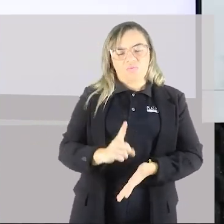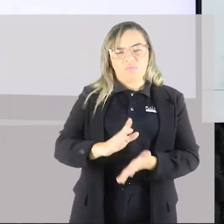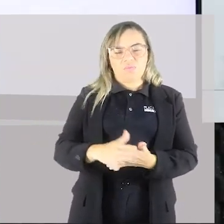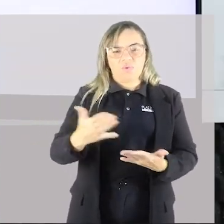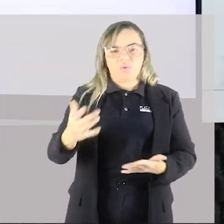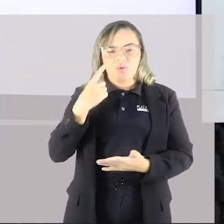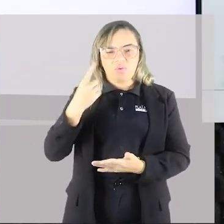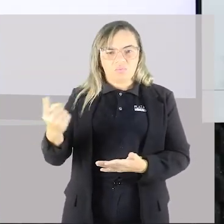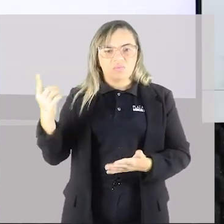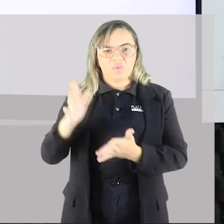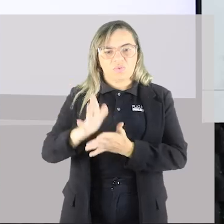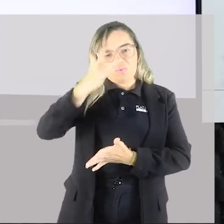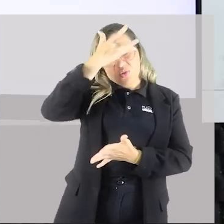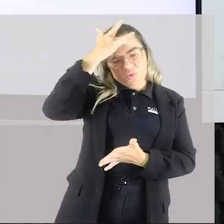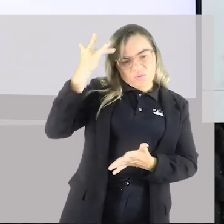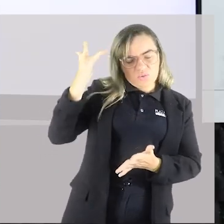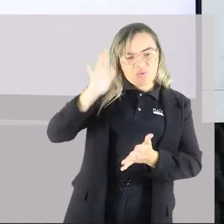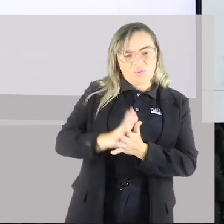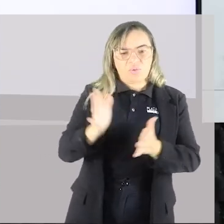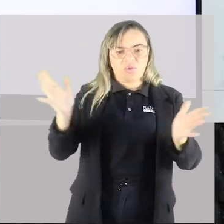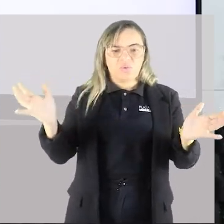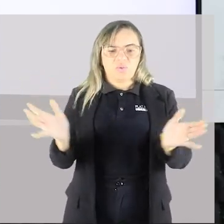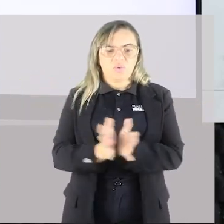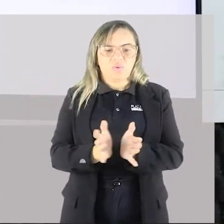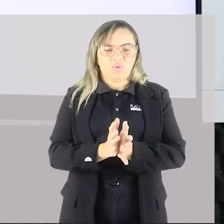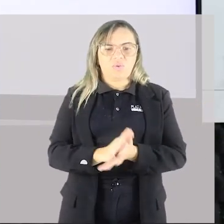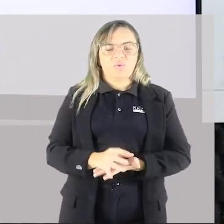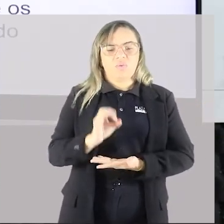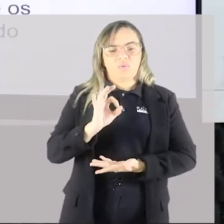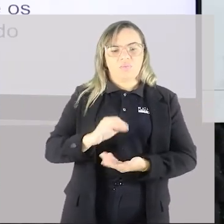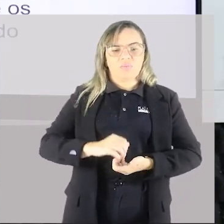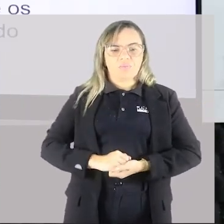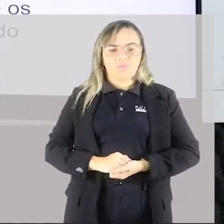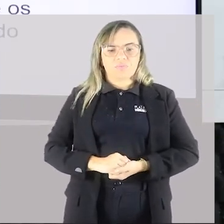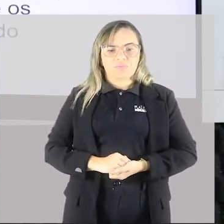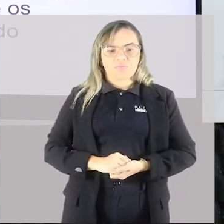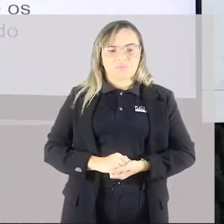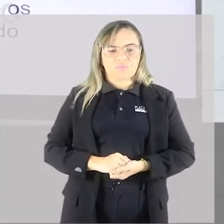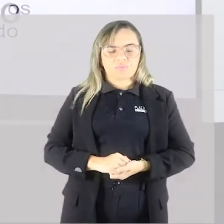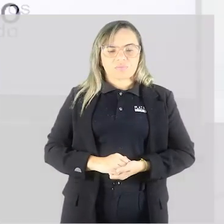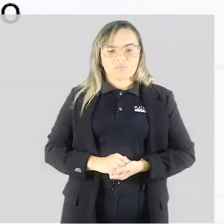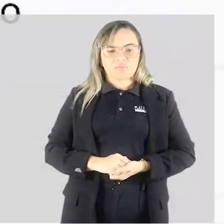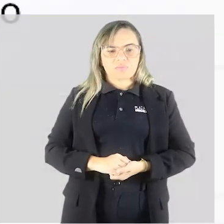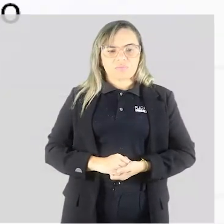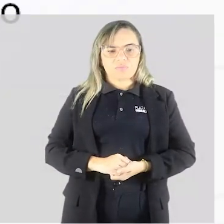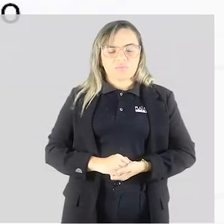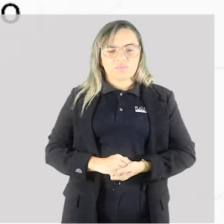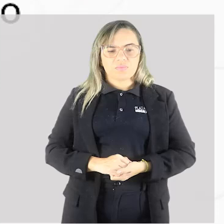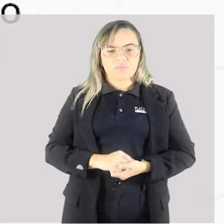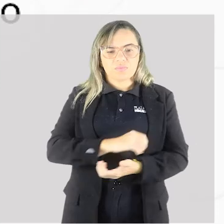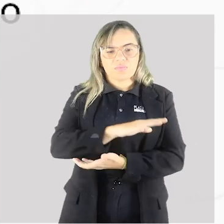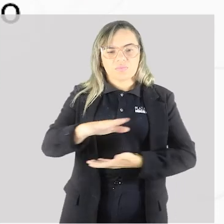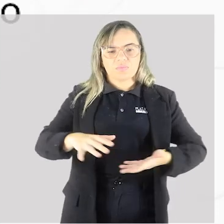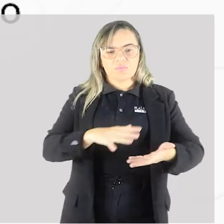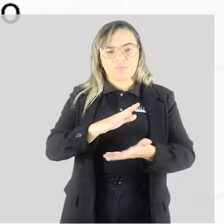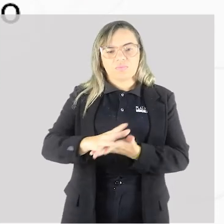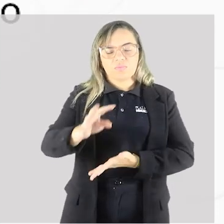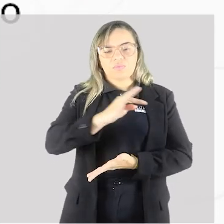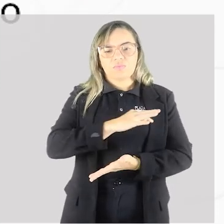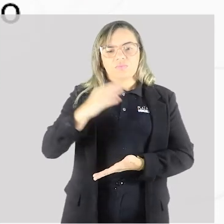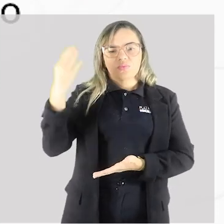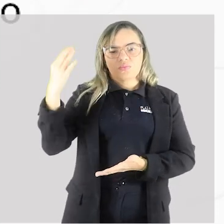direitos deste trabalhador, em suma, certo? A revolução técnico-científica